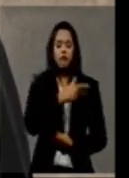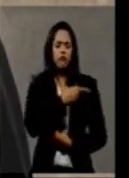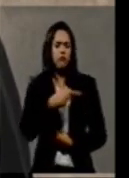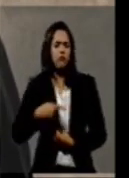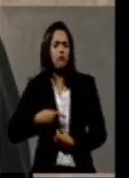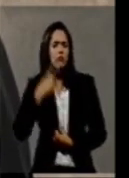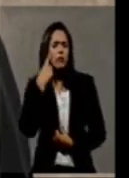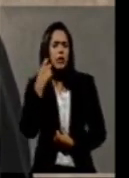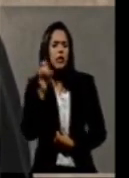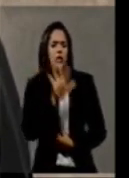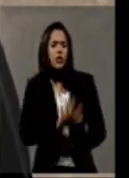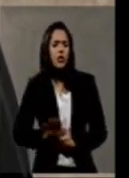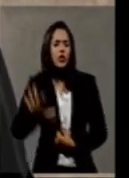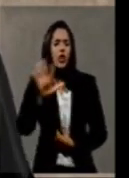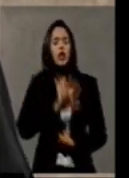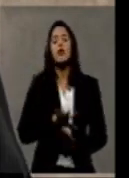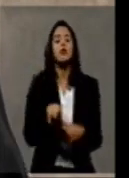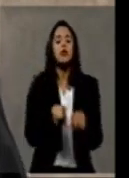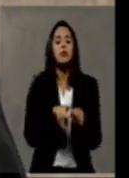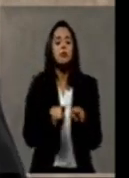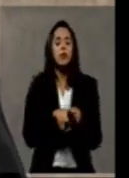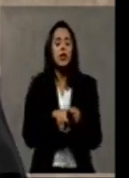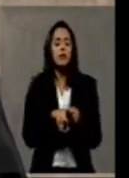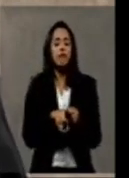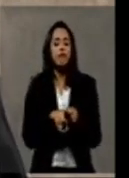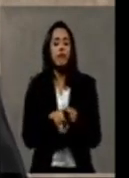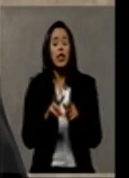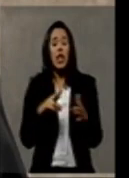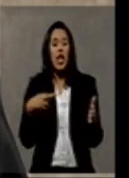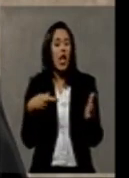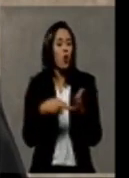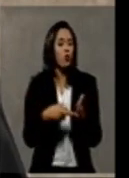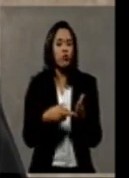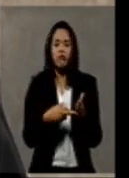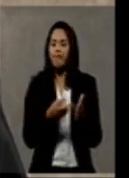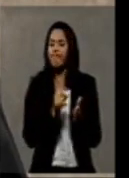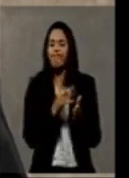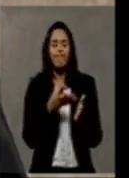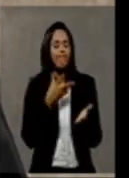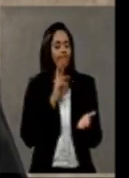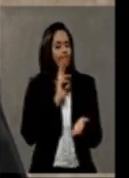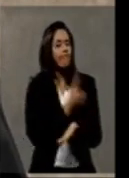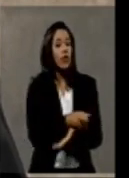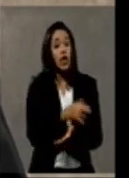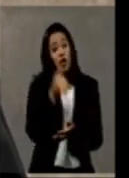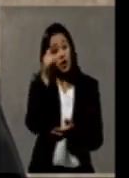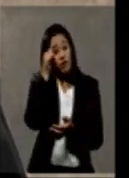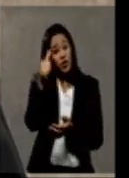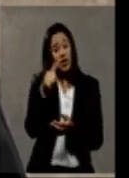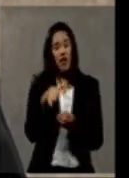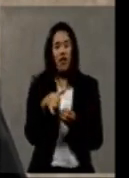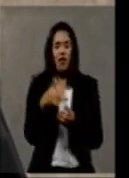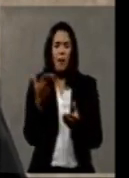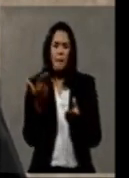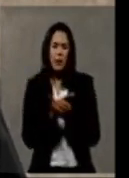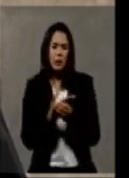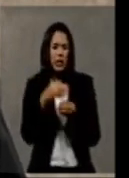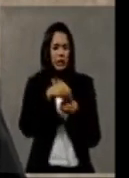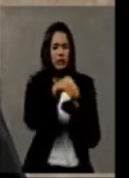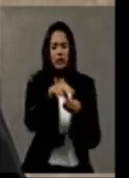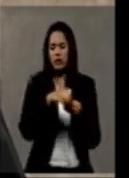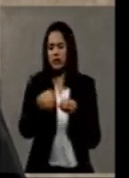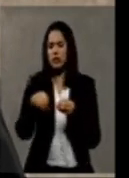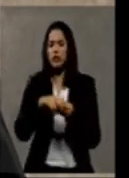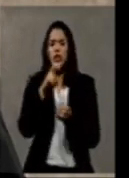repercussão geral e da análise dos recursos manifestamente incabíveis tem se evitar a distribuição aos ministros de cerca de 50%